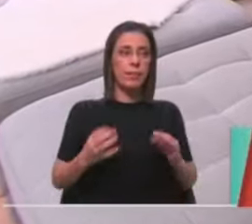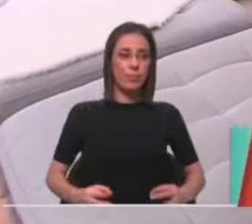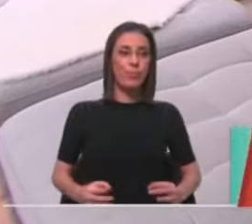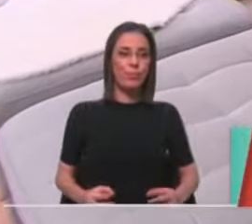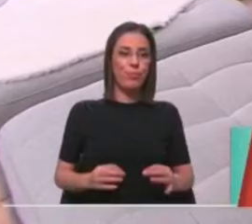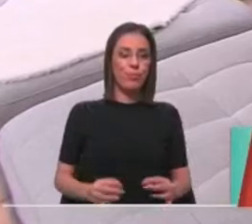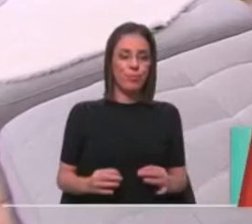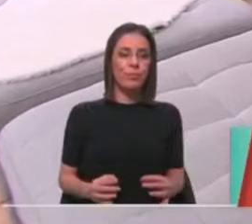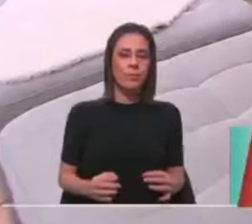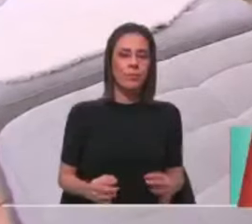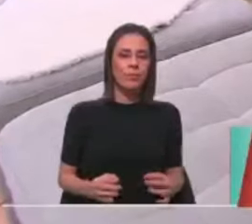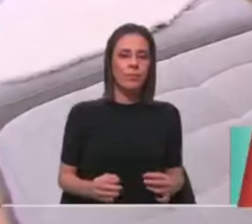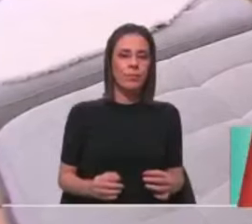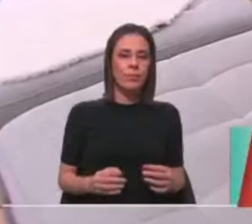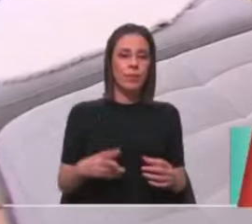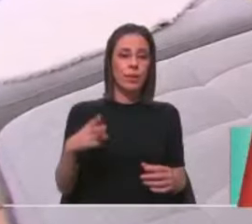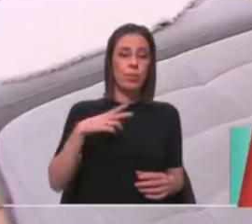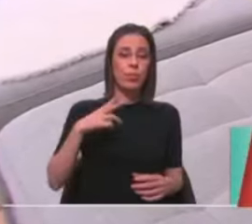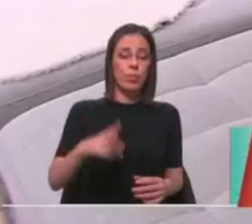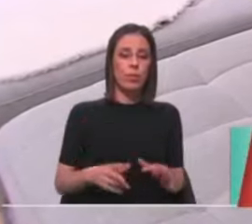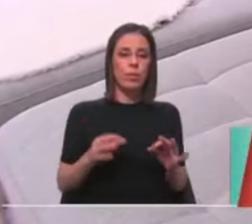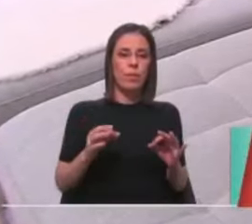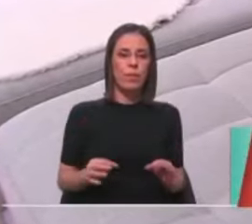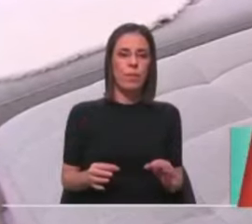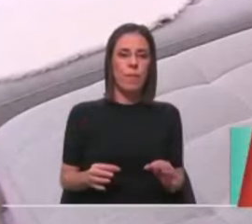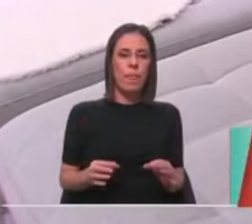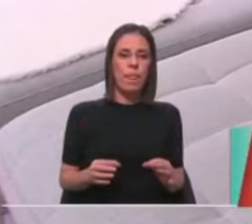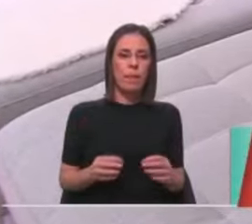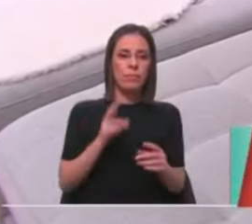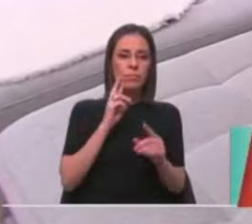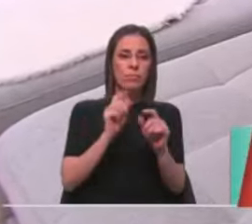Sim. Portugal estava preso ao master plan.